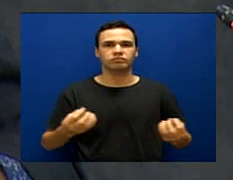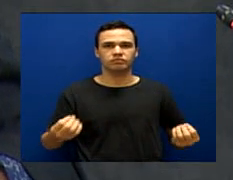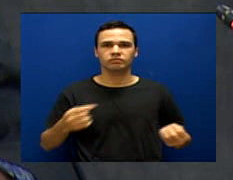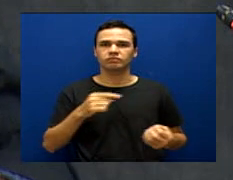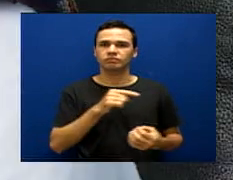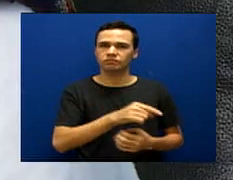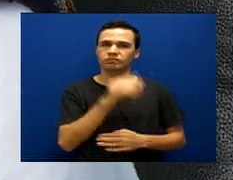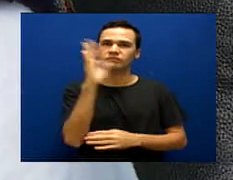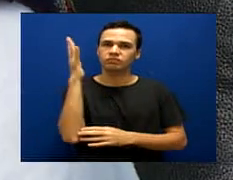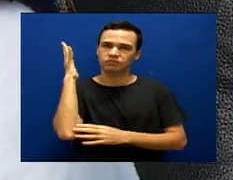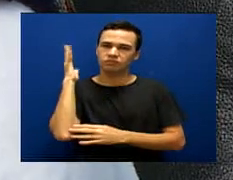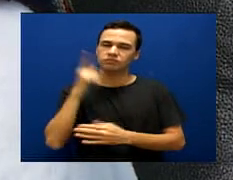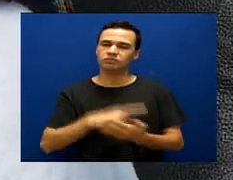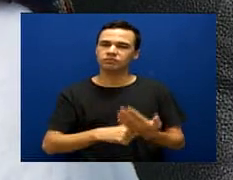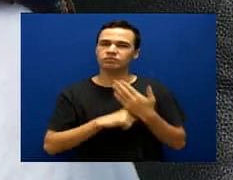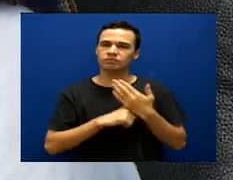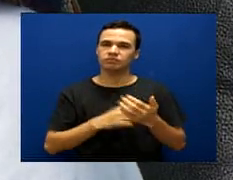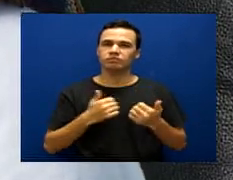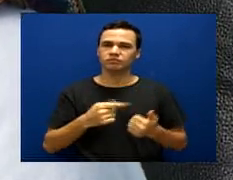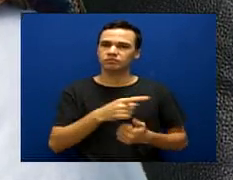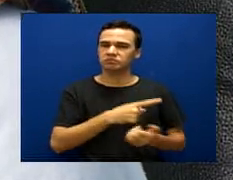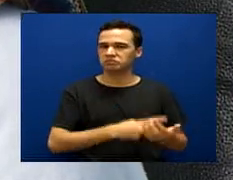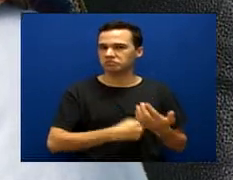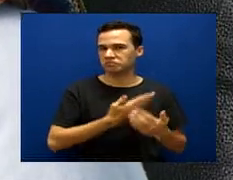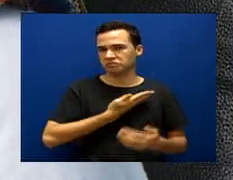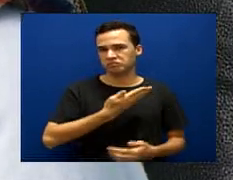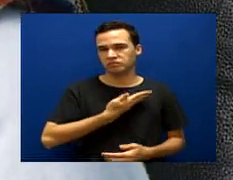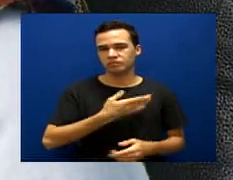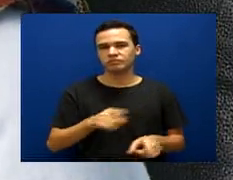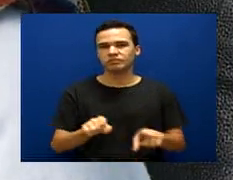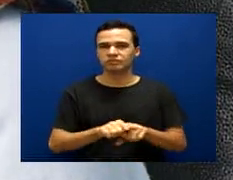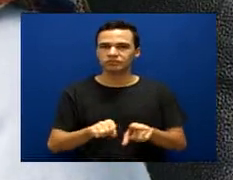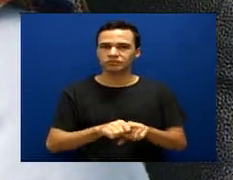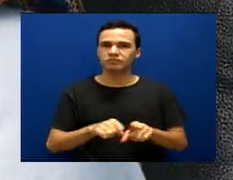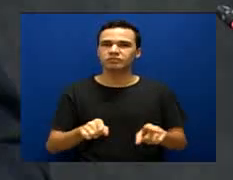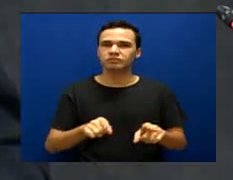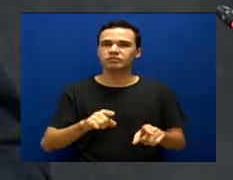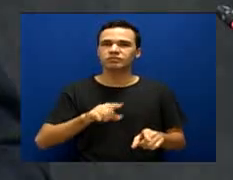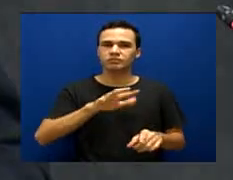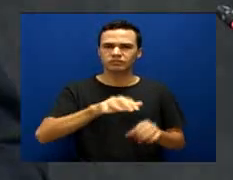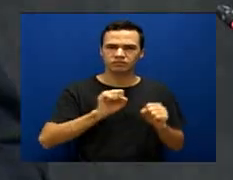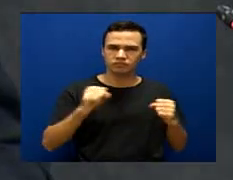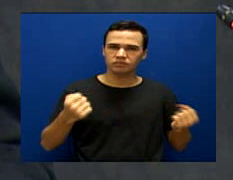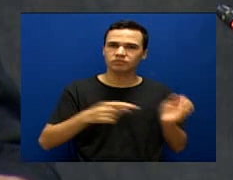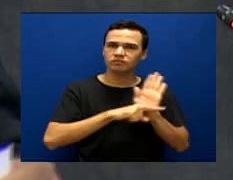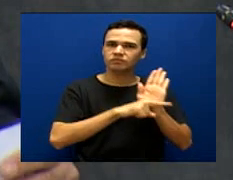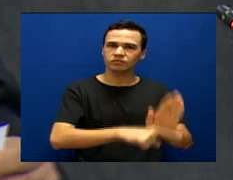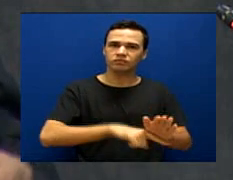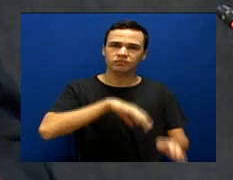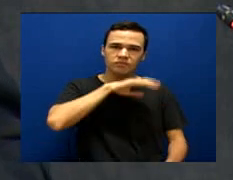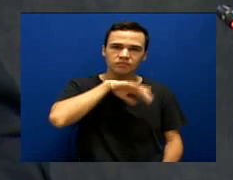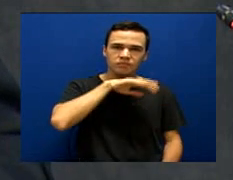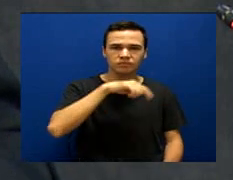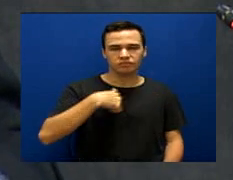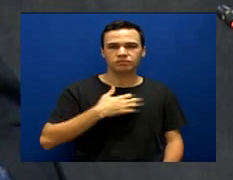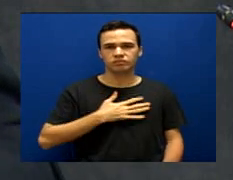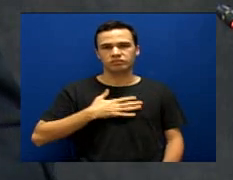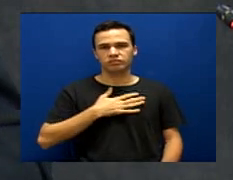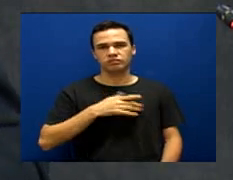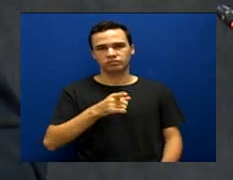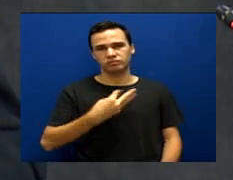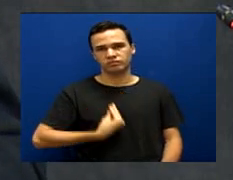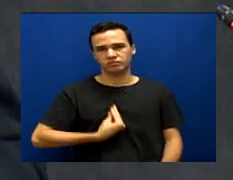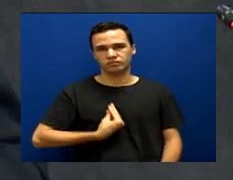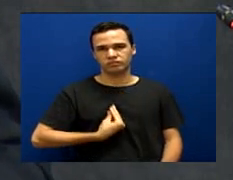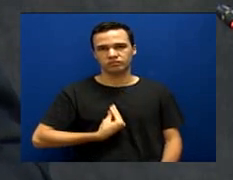meio ambiente e tem sido uma parceira grande aí também na questão da luta pelo direito dos animais. Estou muito contente da sua presença